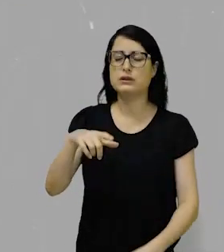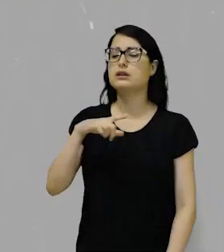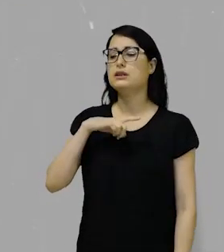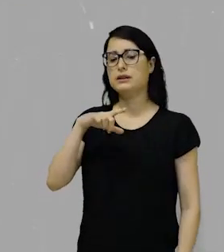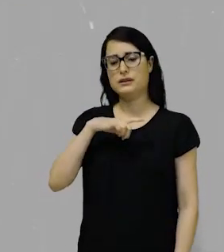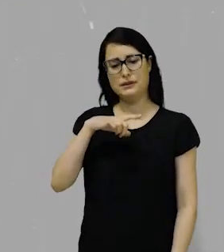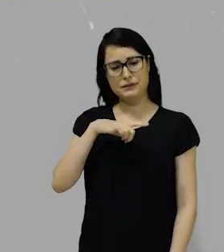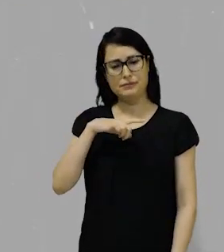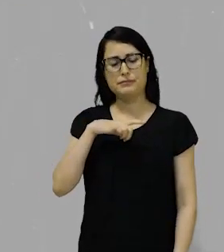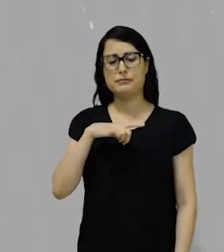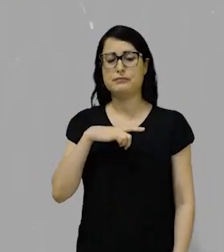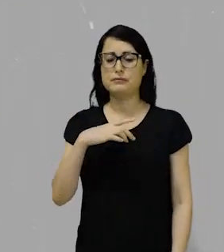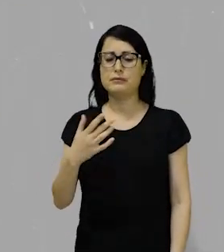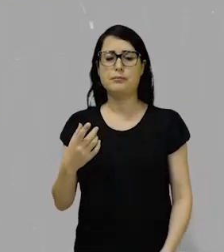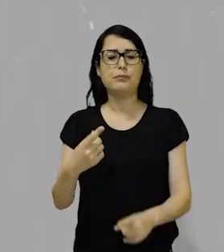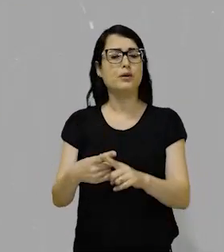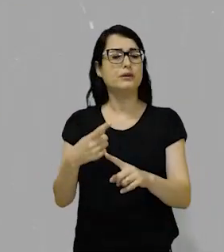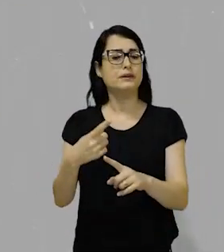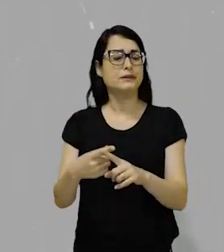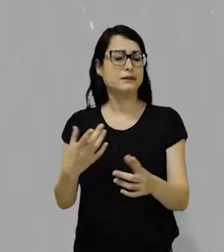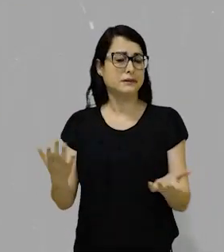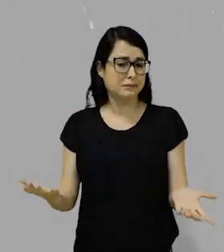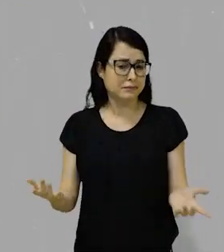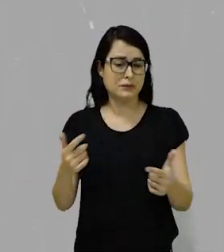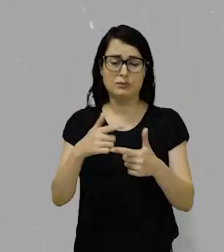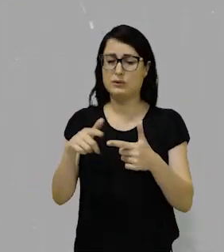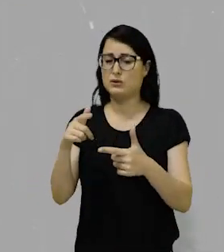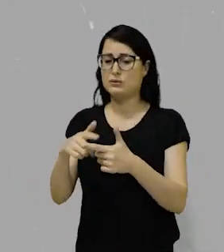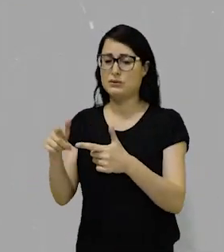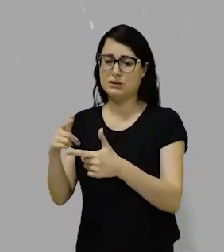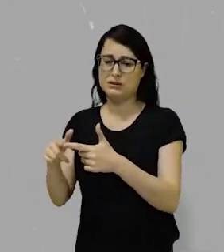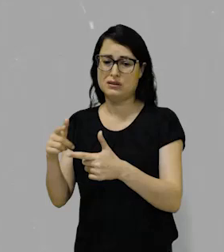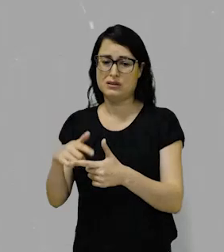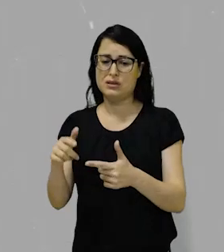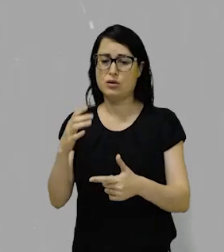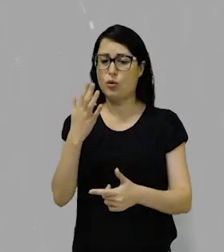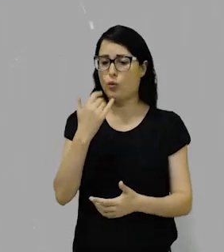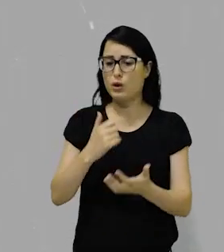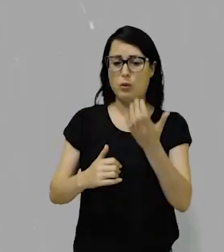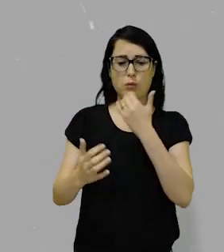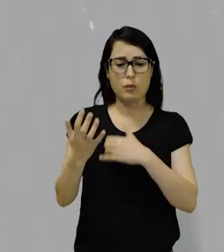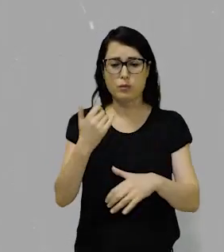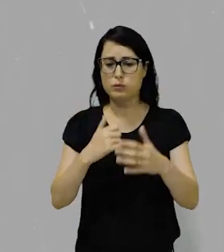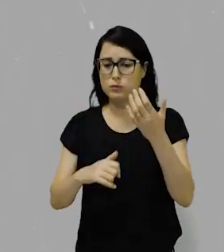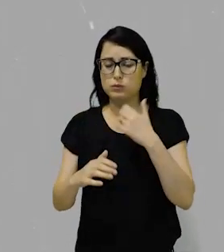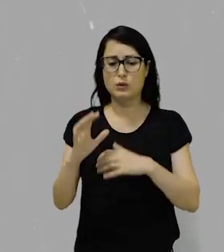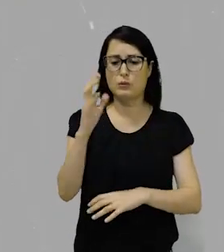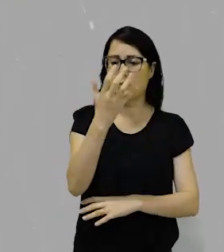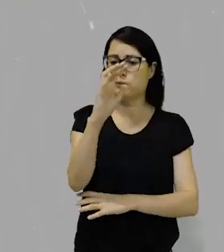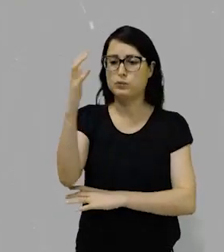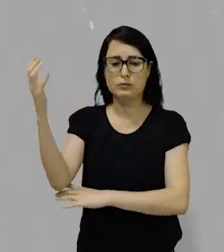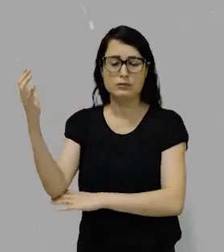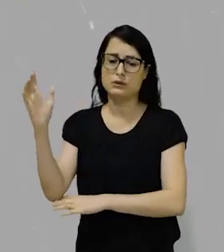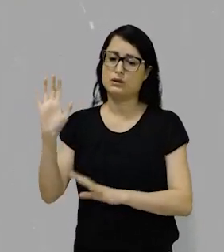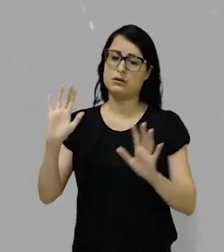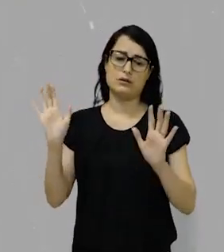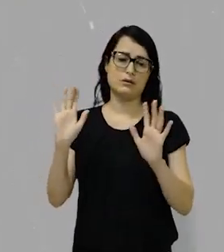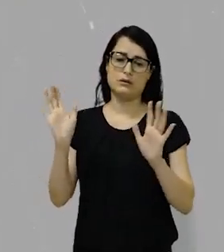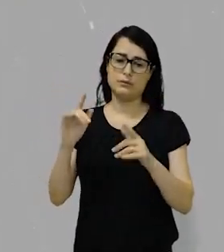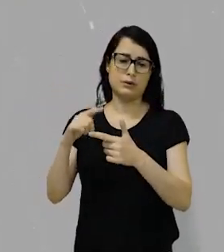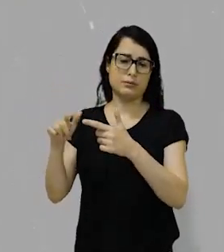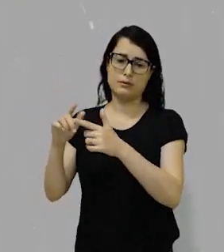Tem fome no mundo. Mas por quê? O problema, galera, não é produção de alimentos. O problema é má